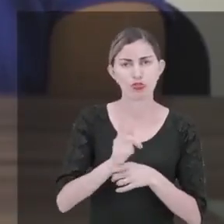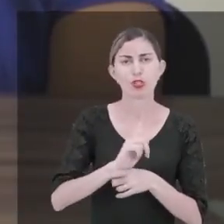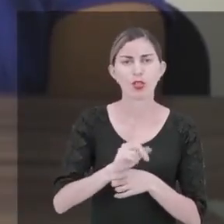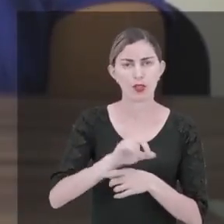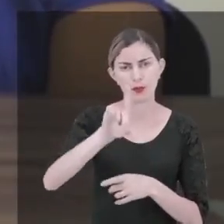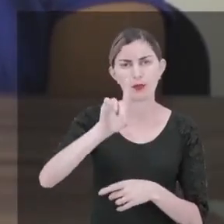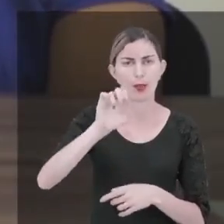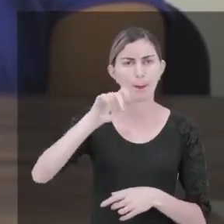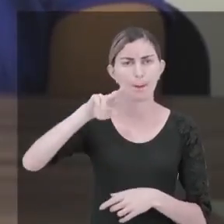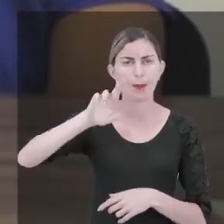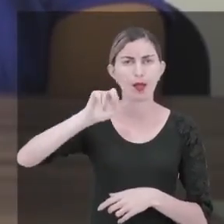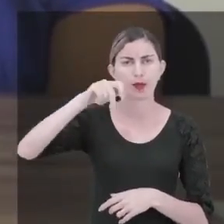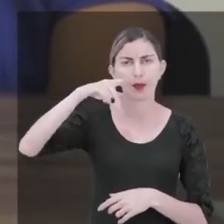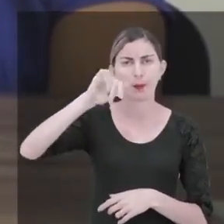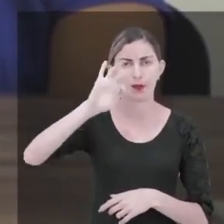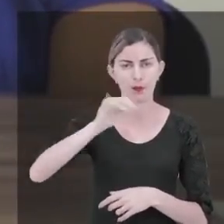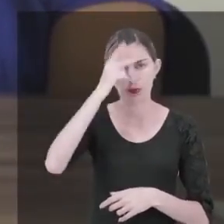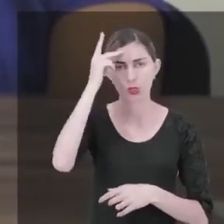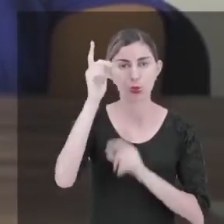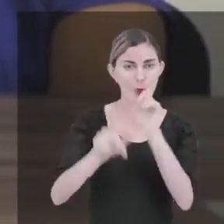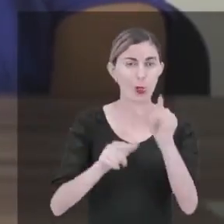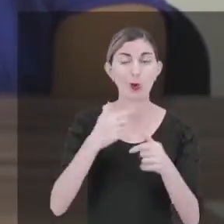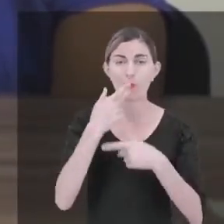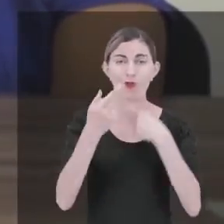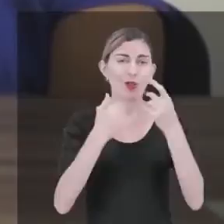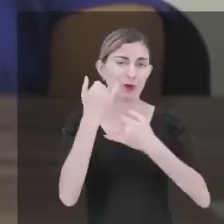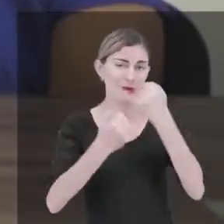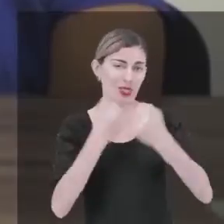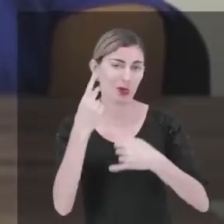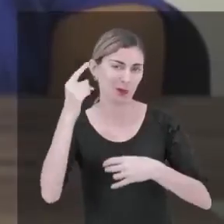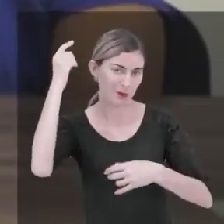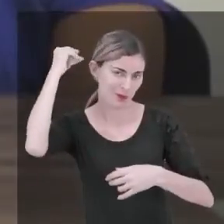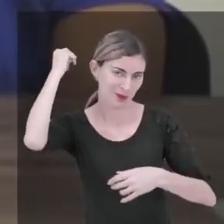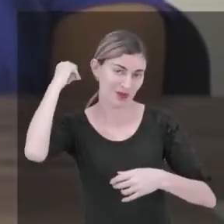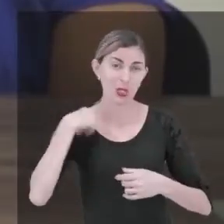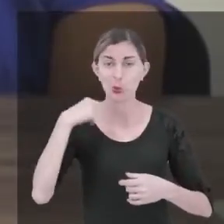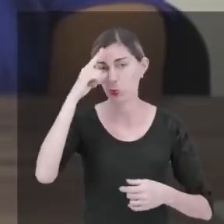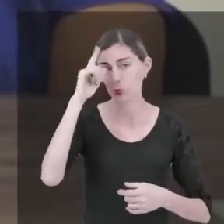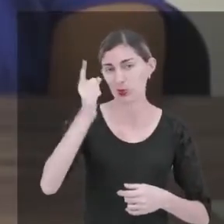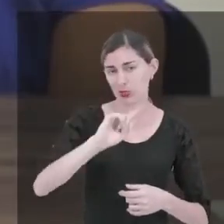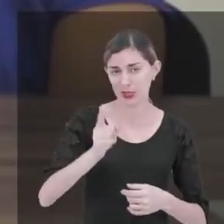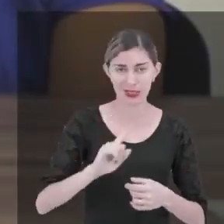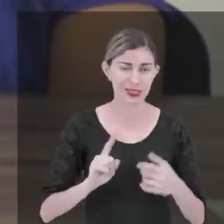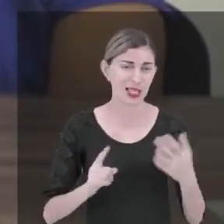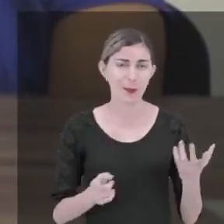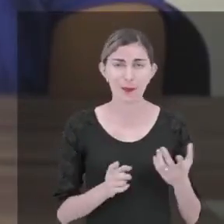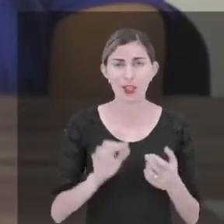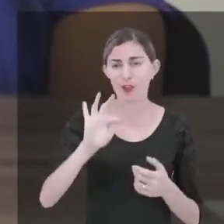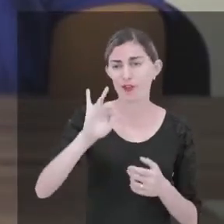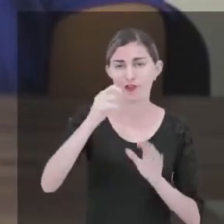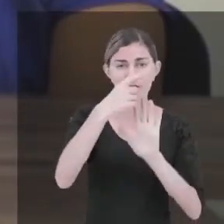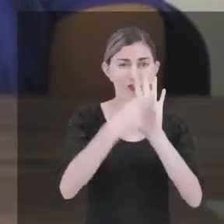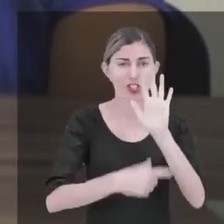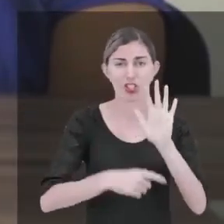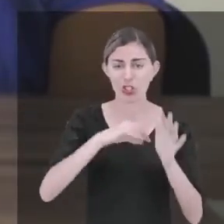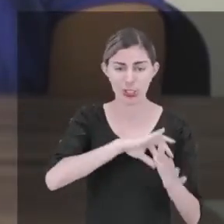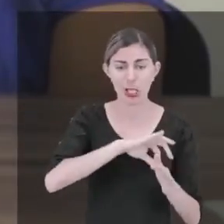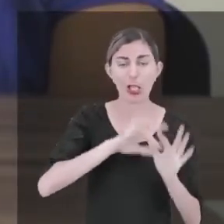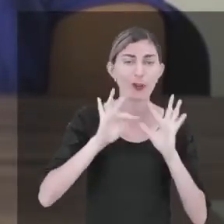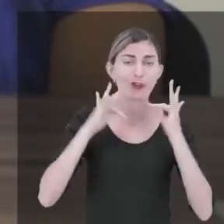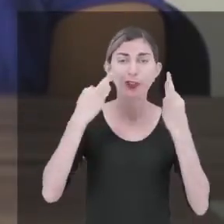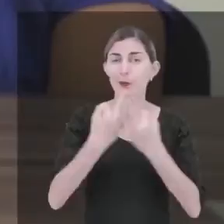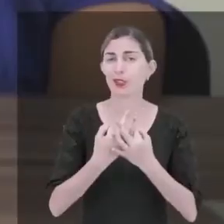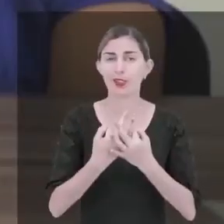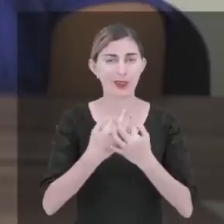literalmente, a gerente do departamento de pessoal. E eu digo, brincando, que naquela época eu não sabia nem o que era uma ficha de salário